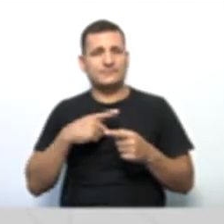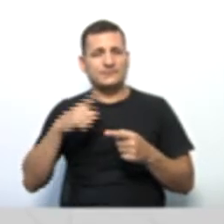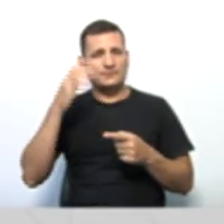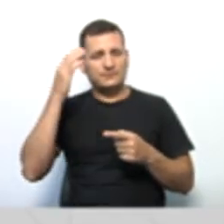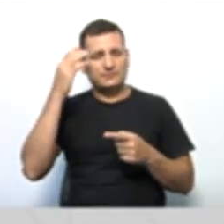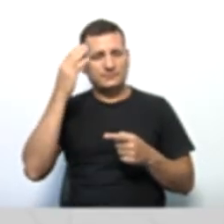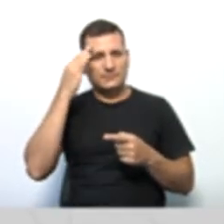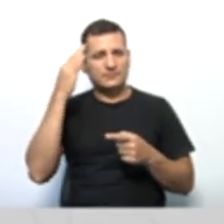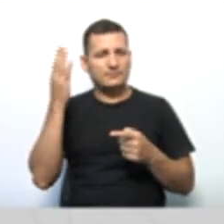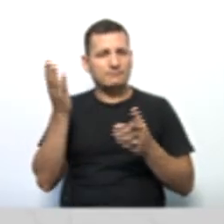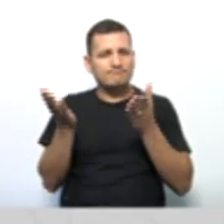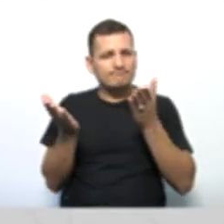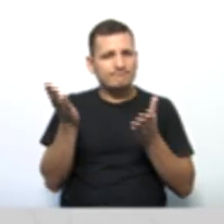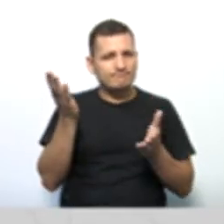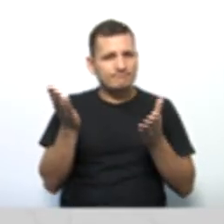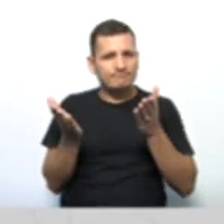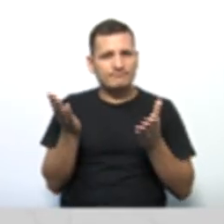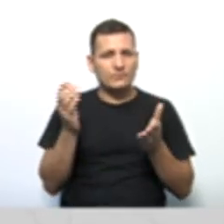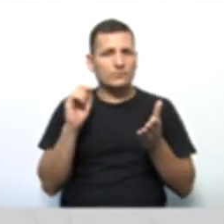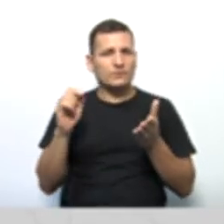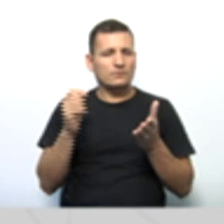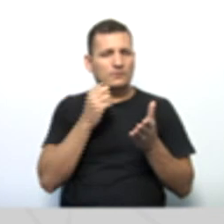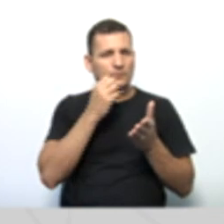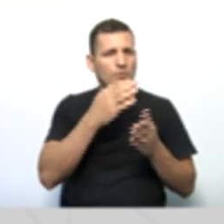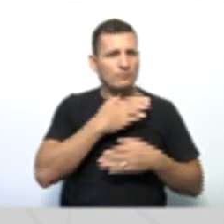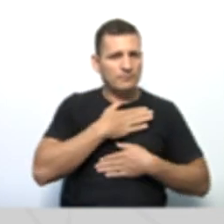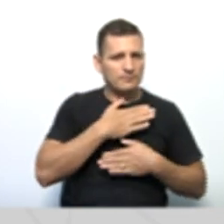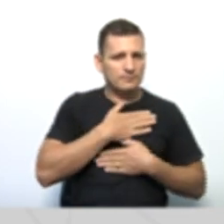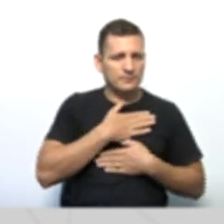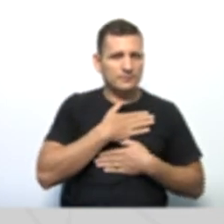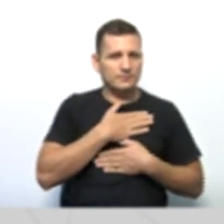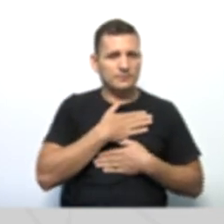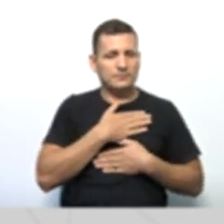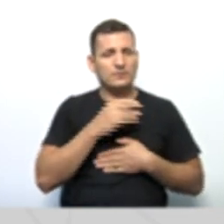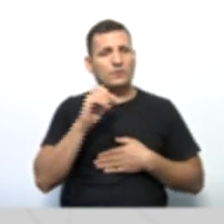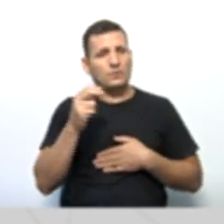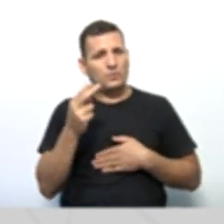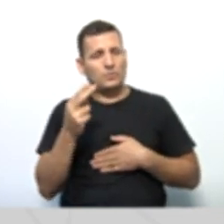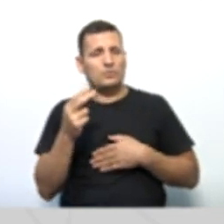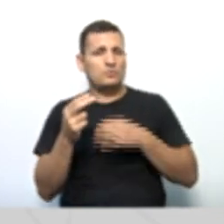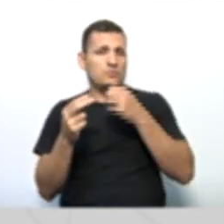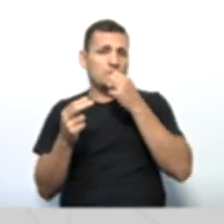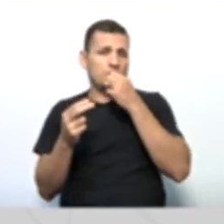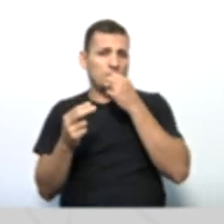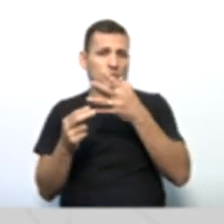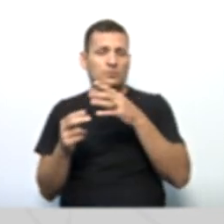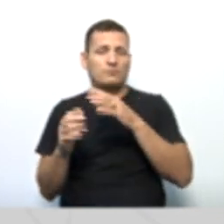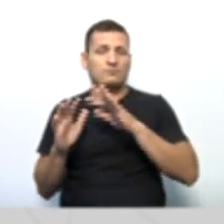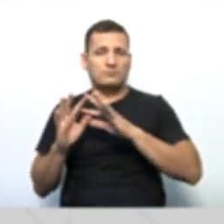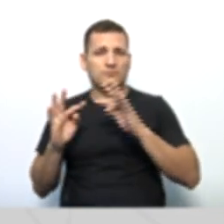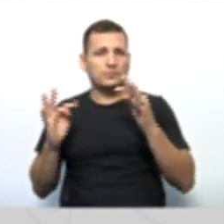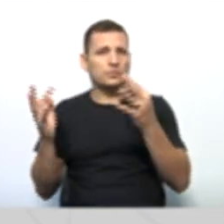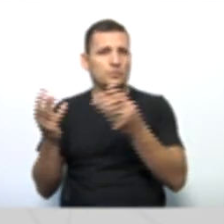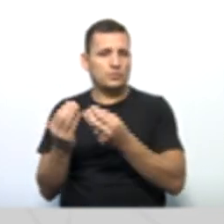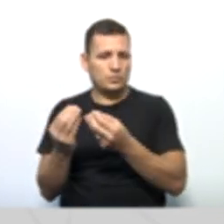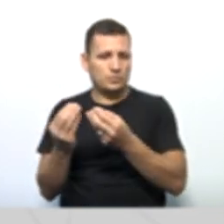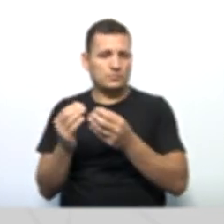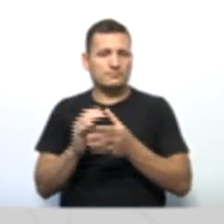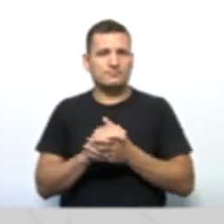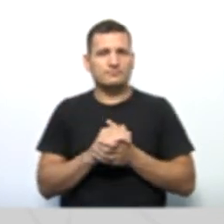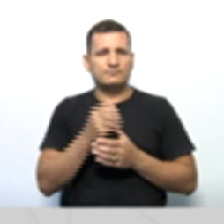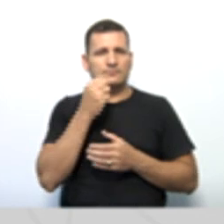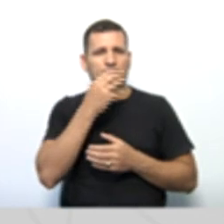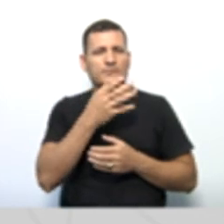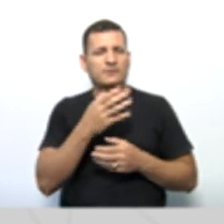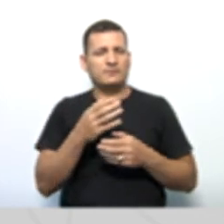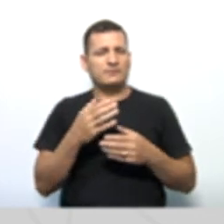balancear e pensar o que é bom para mim em relação ao que é bom para todos. Ou seja, o bem-estar de